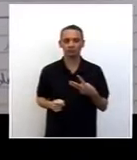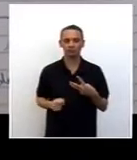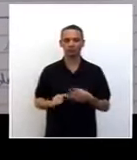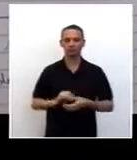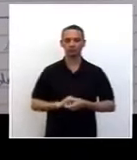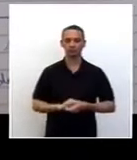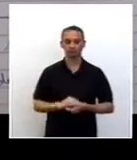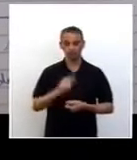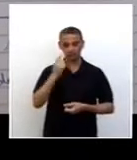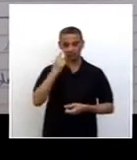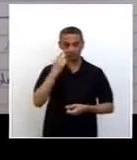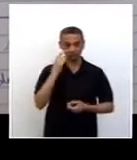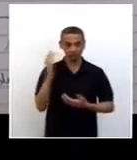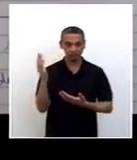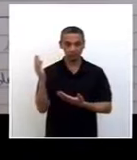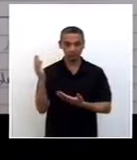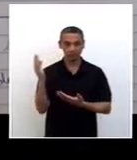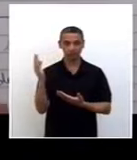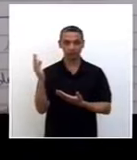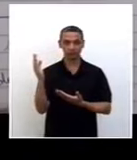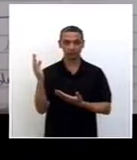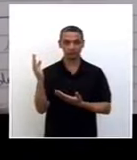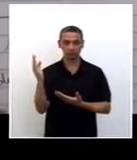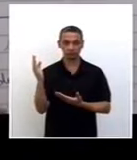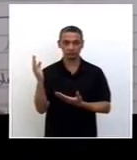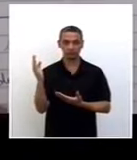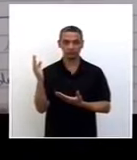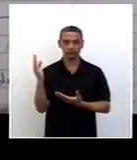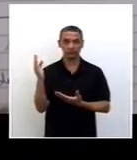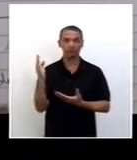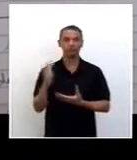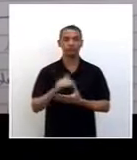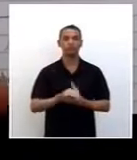di di I watch